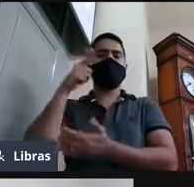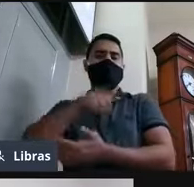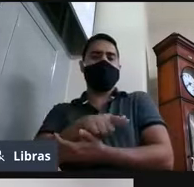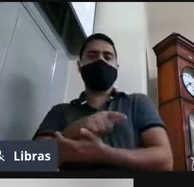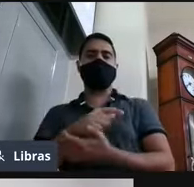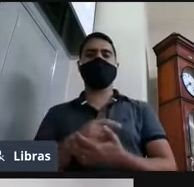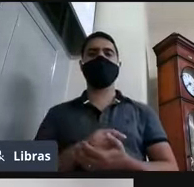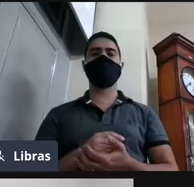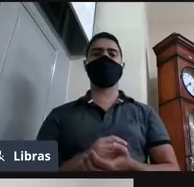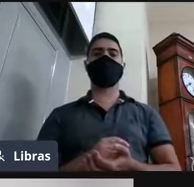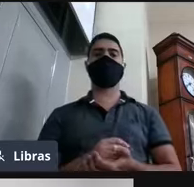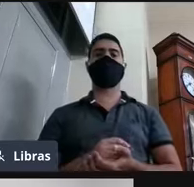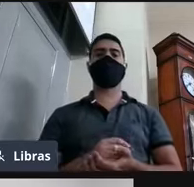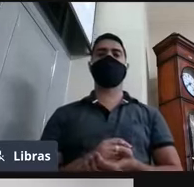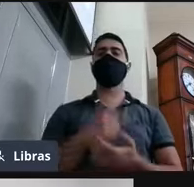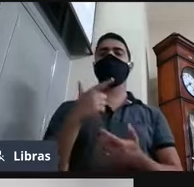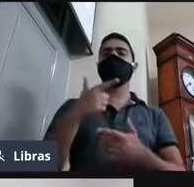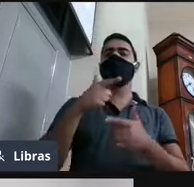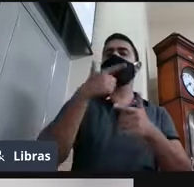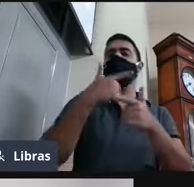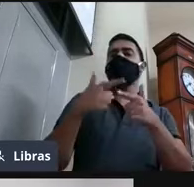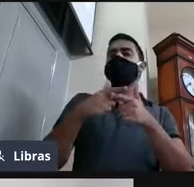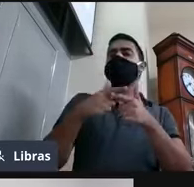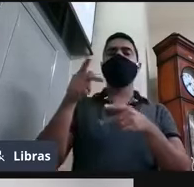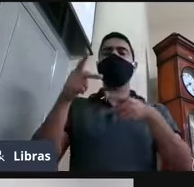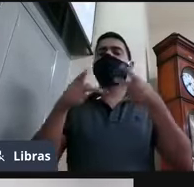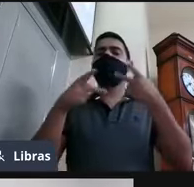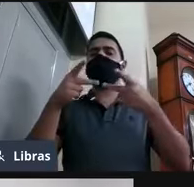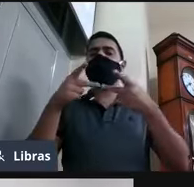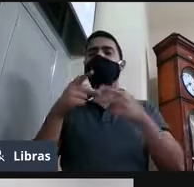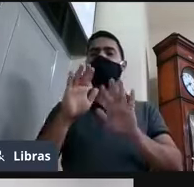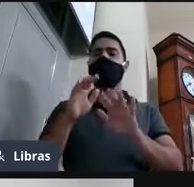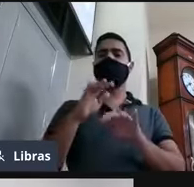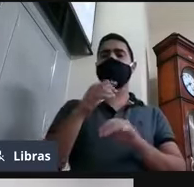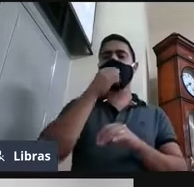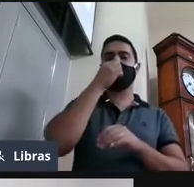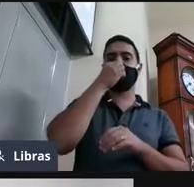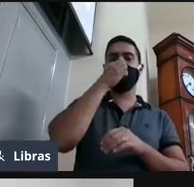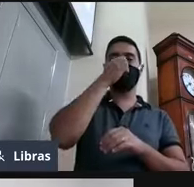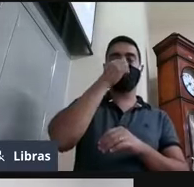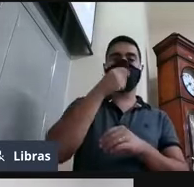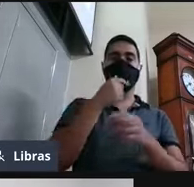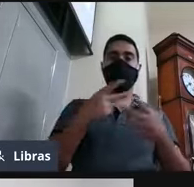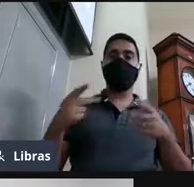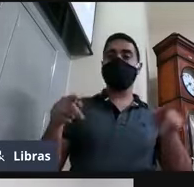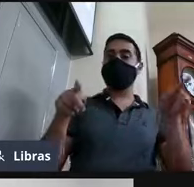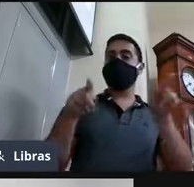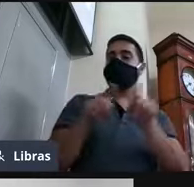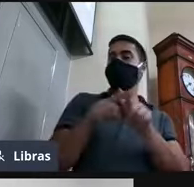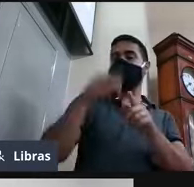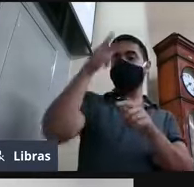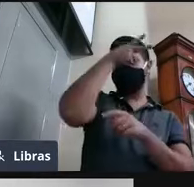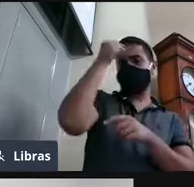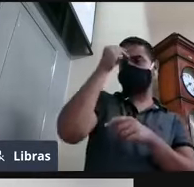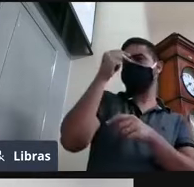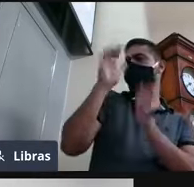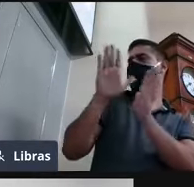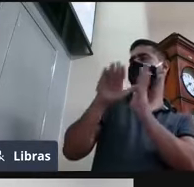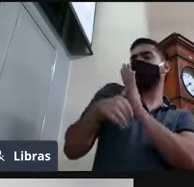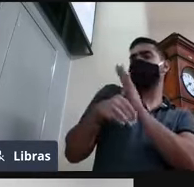tipo de problema em falar. Mas isso foi uma natureza contábil. O prefeito não